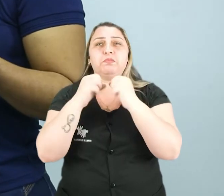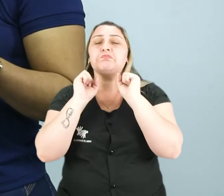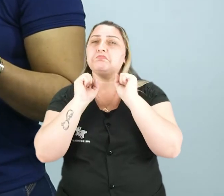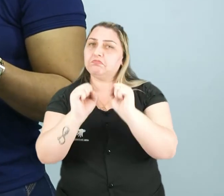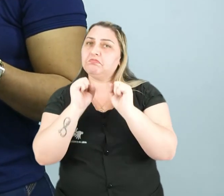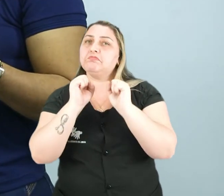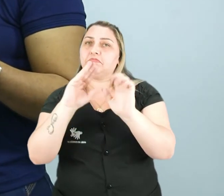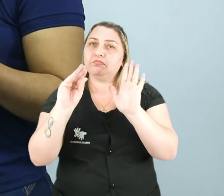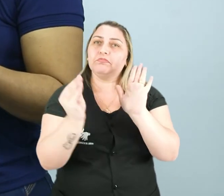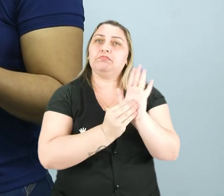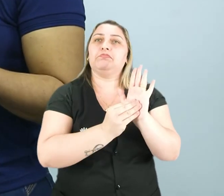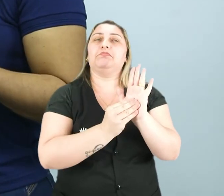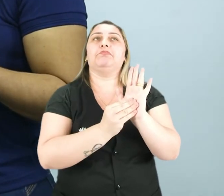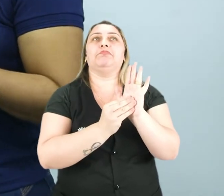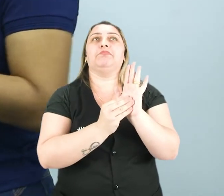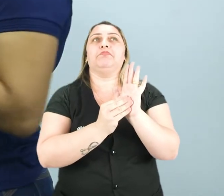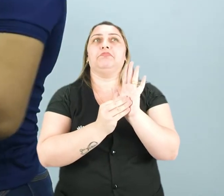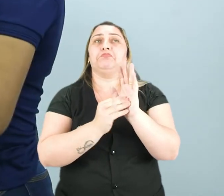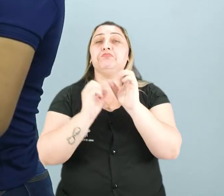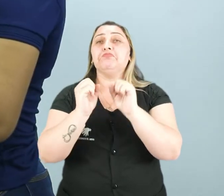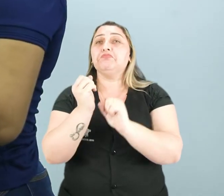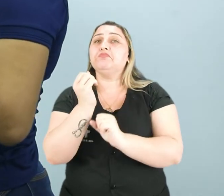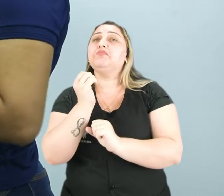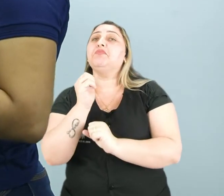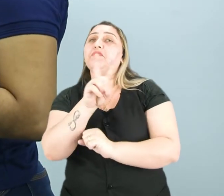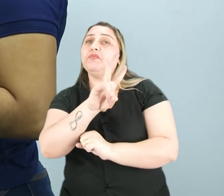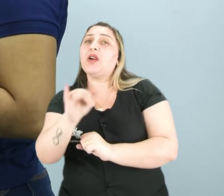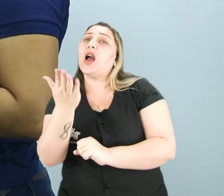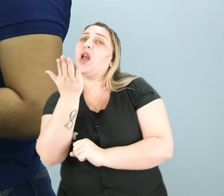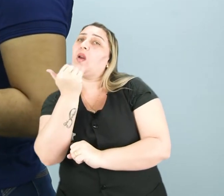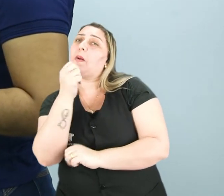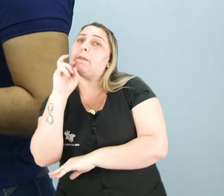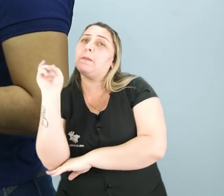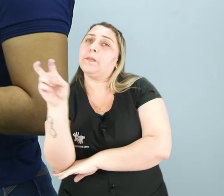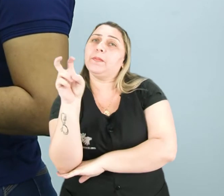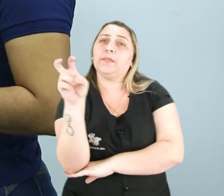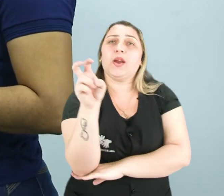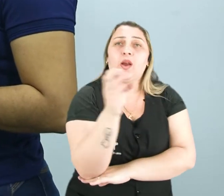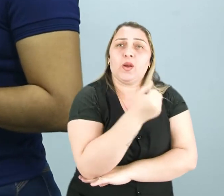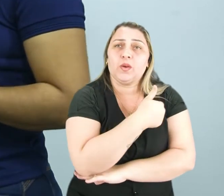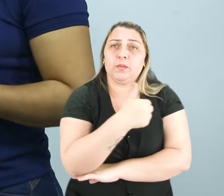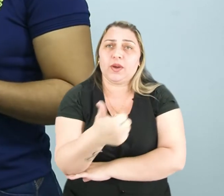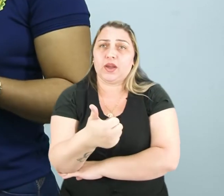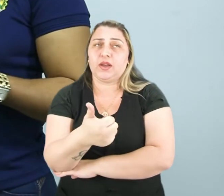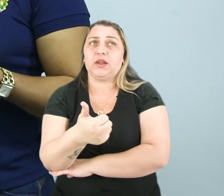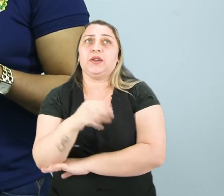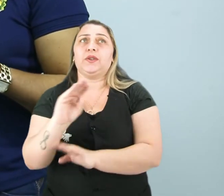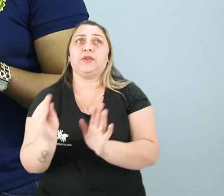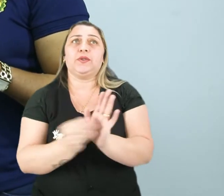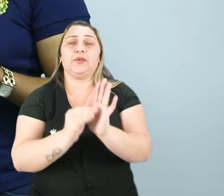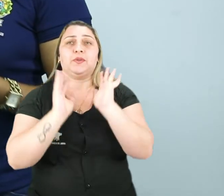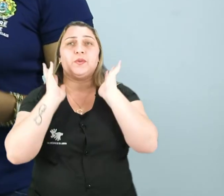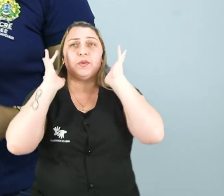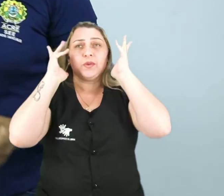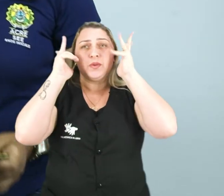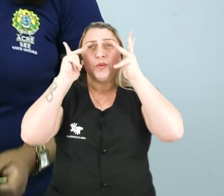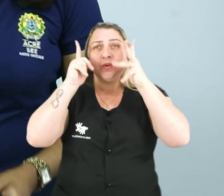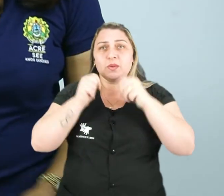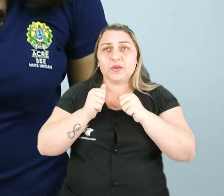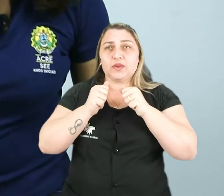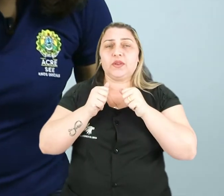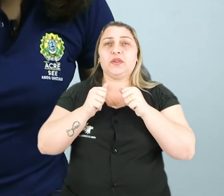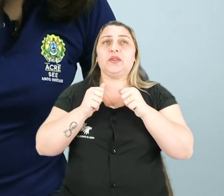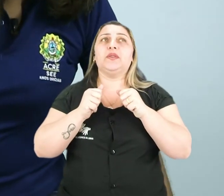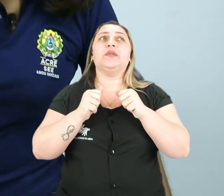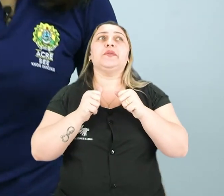Posso, né? Porque o leão, ele vai comer a cobra. Tudo bem? Colocar um leão. Mas eu vou